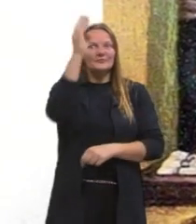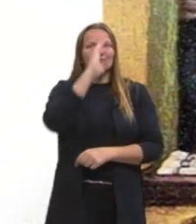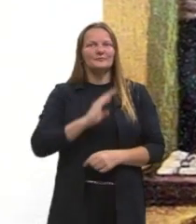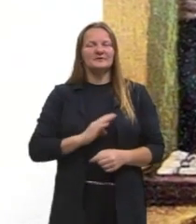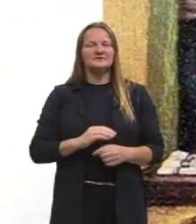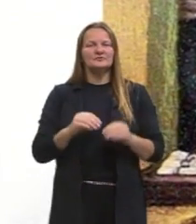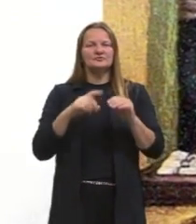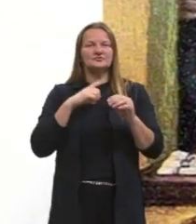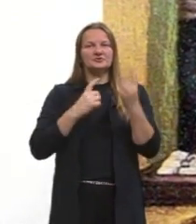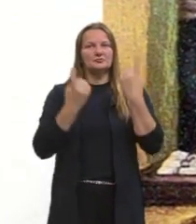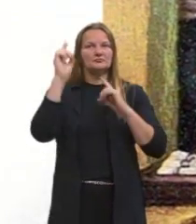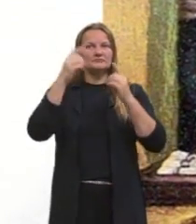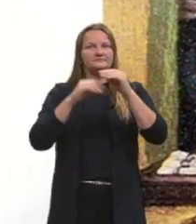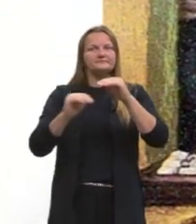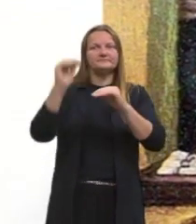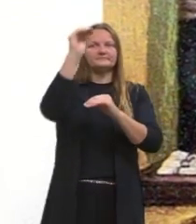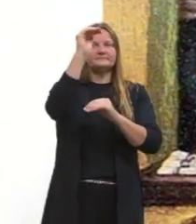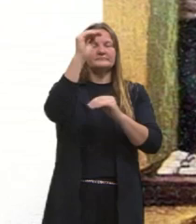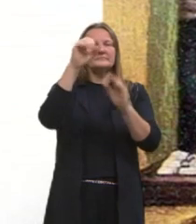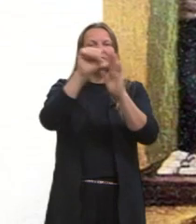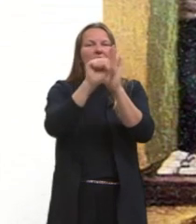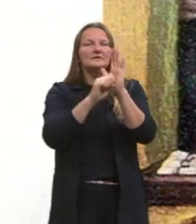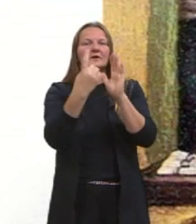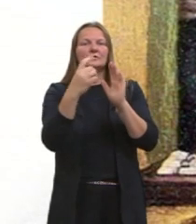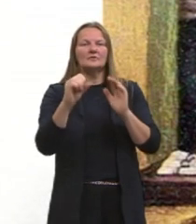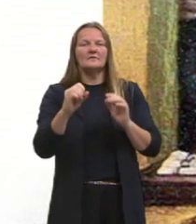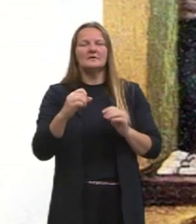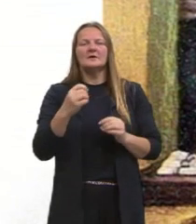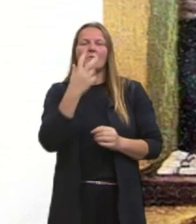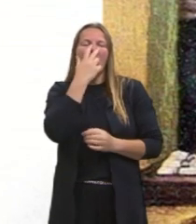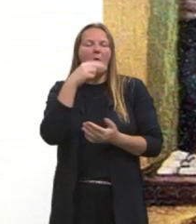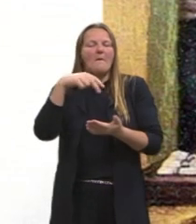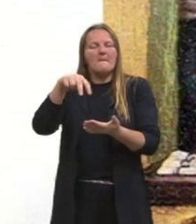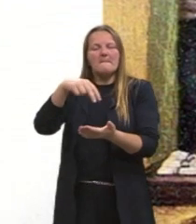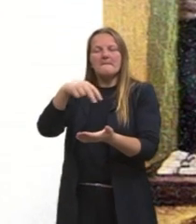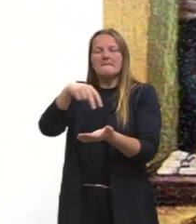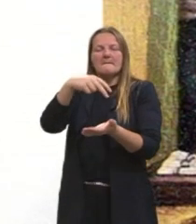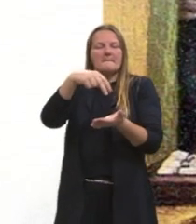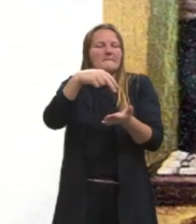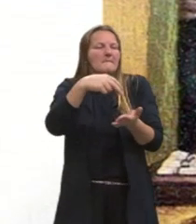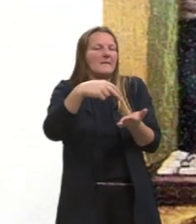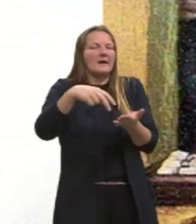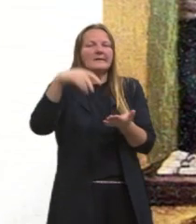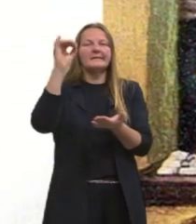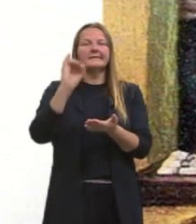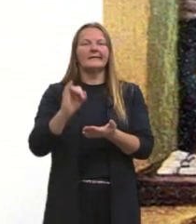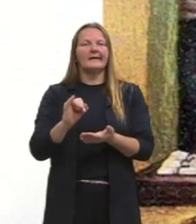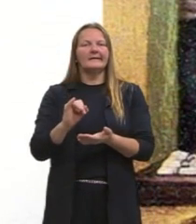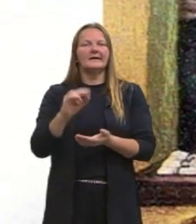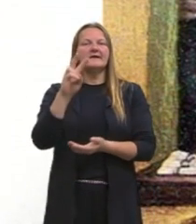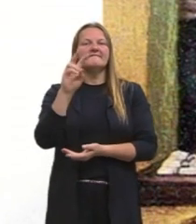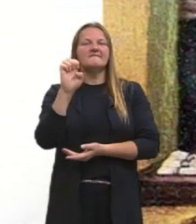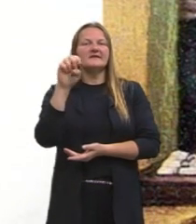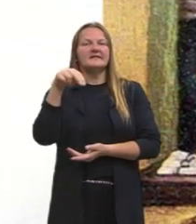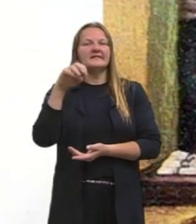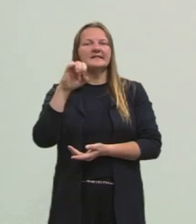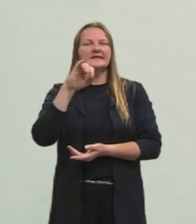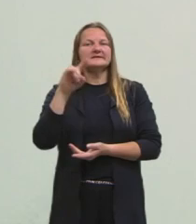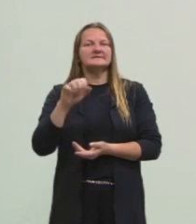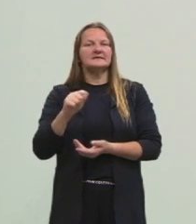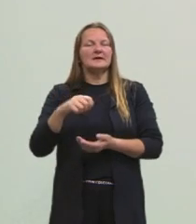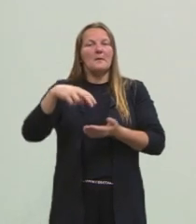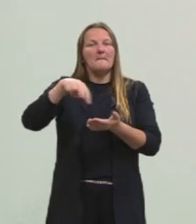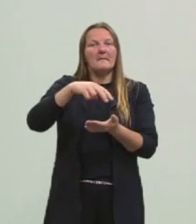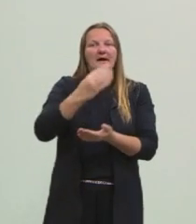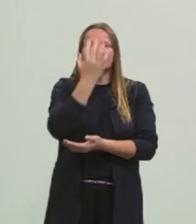de Elite já no século 19 que se aproxima do baile de máscaras de Veneza mas depois o que que a gente vai ter né Agora